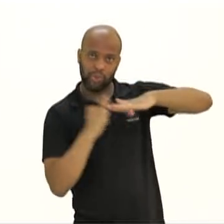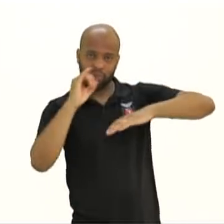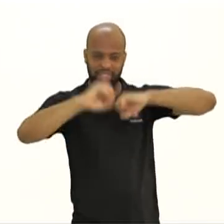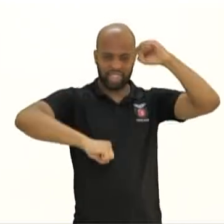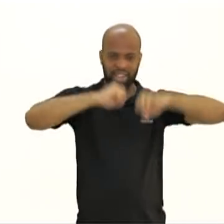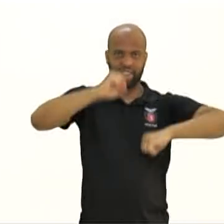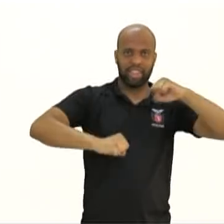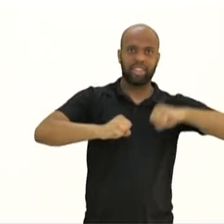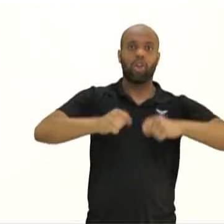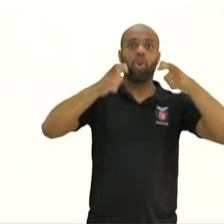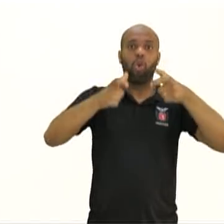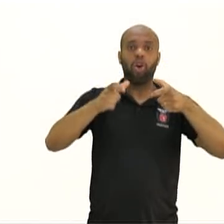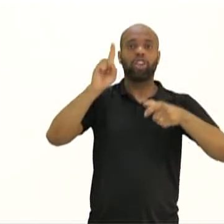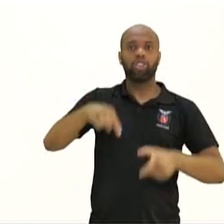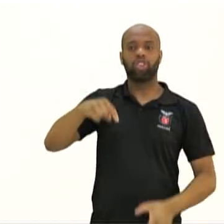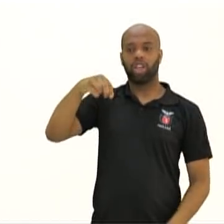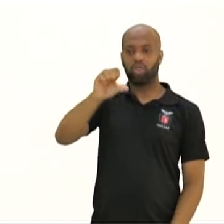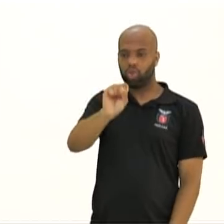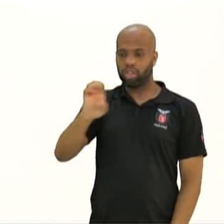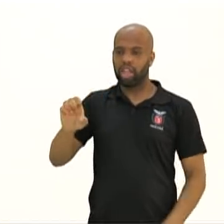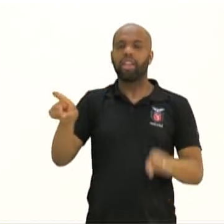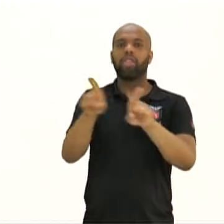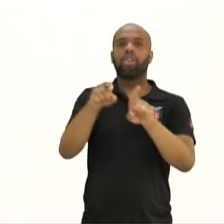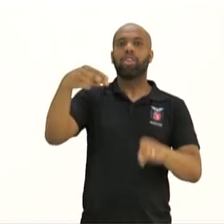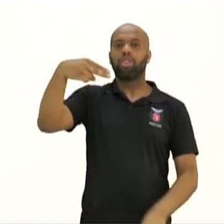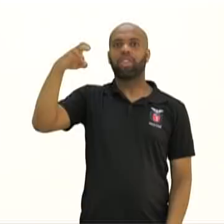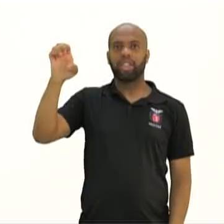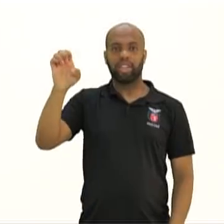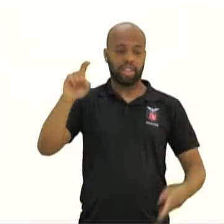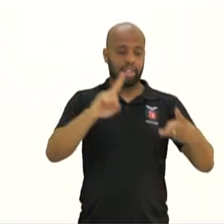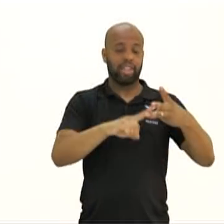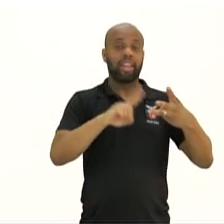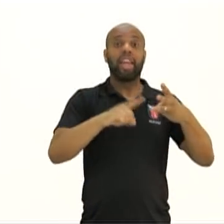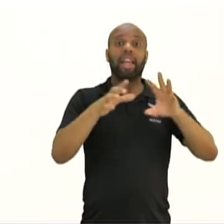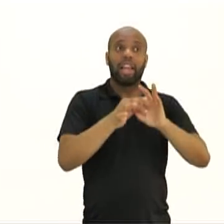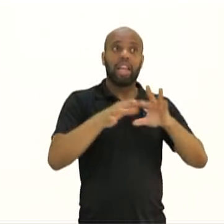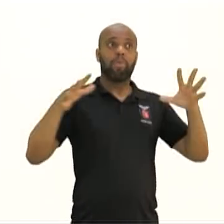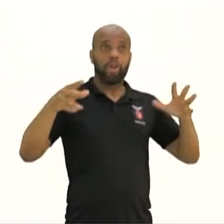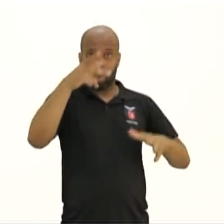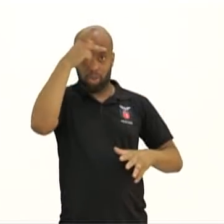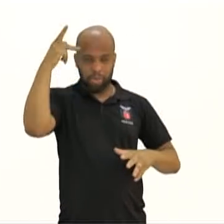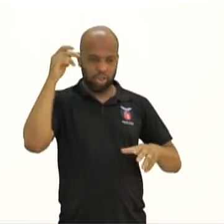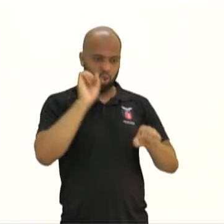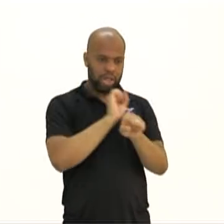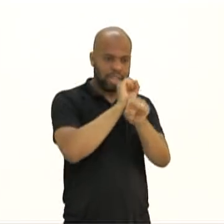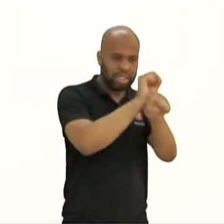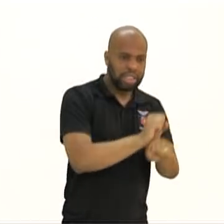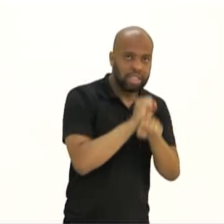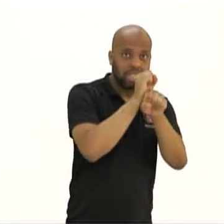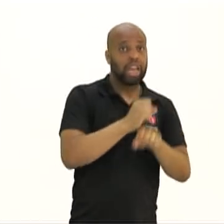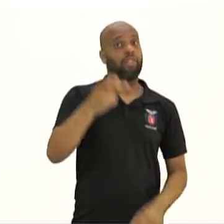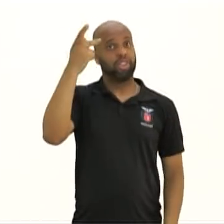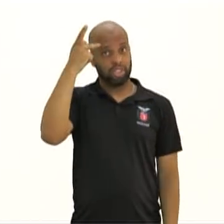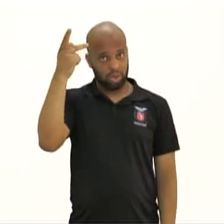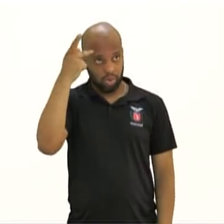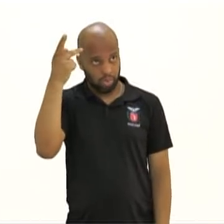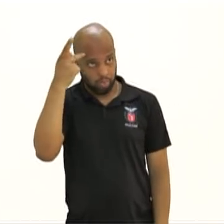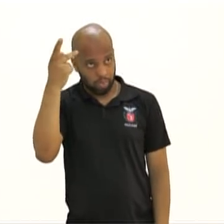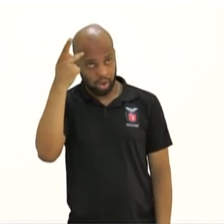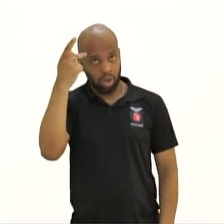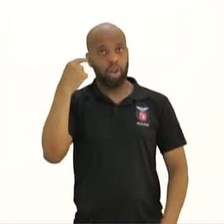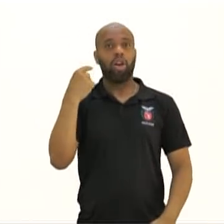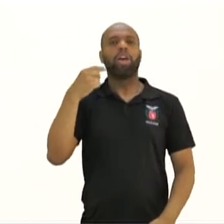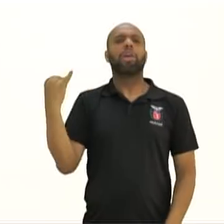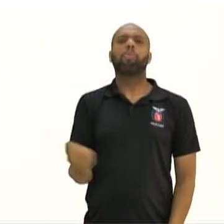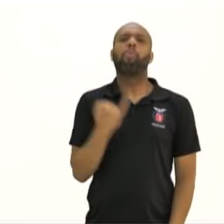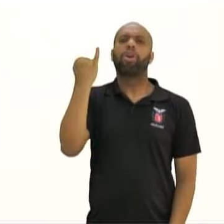das regiões sudeste e nordeste. Letra C. A liberação da mão de obra escrava no estado de São Paulo foi importante